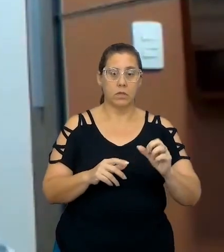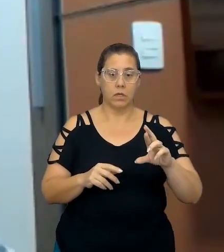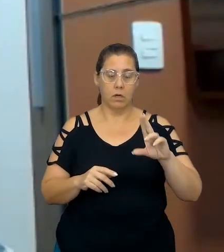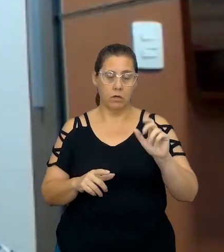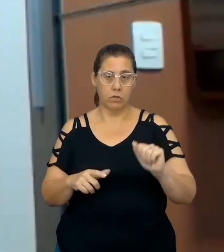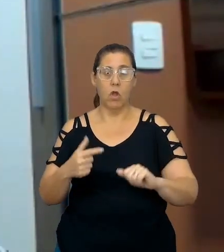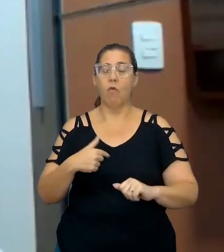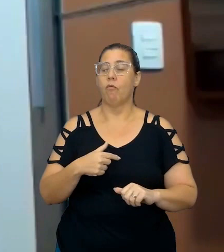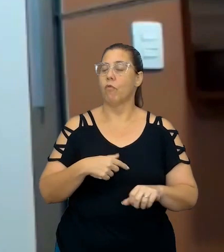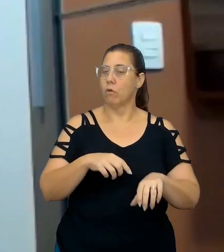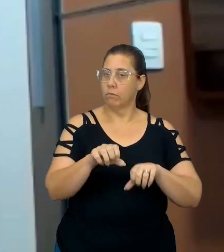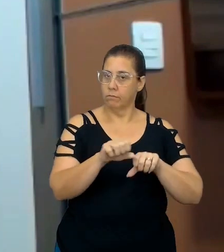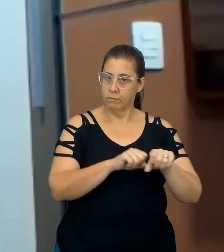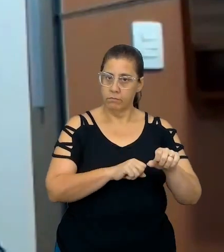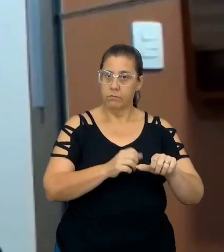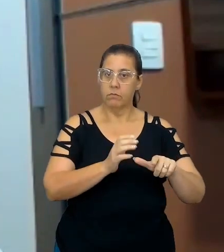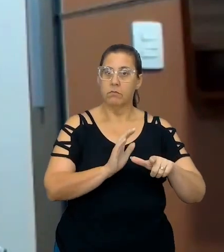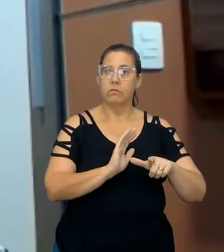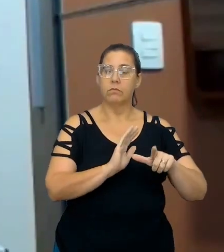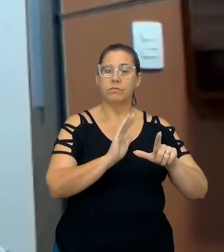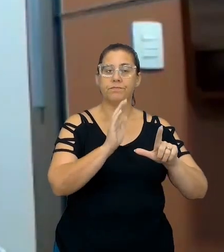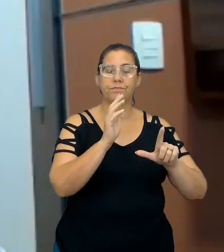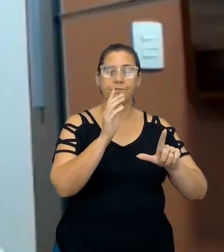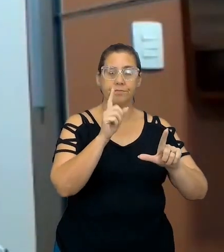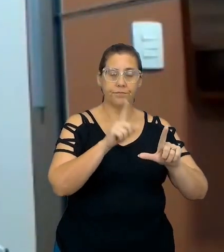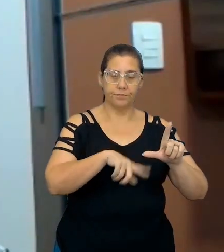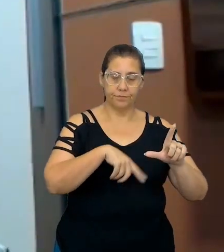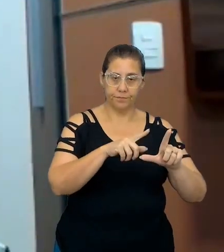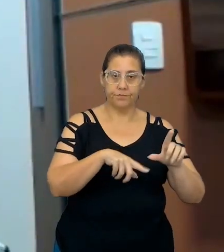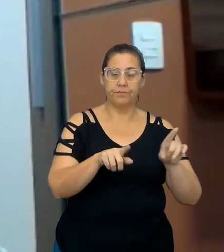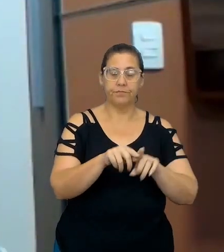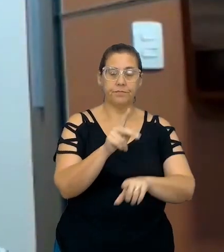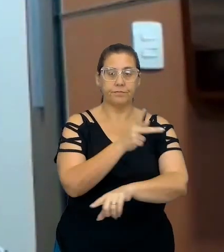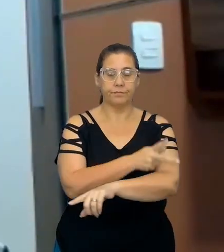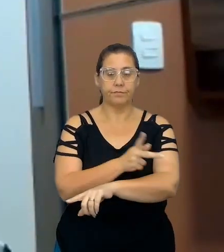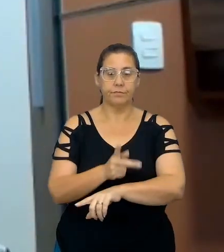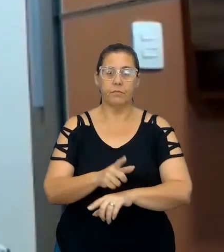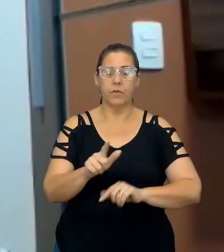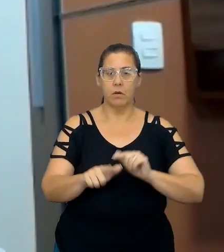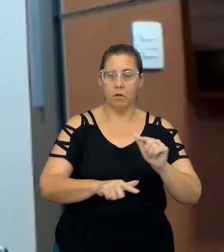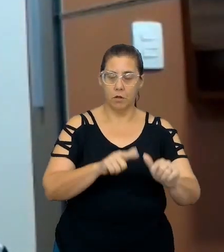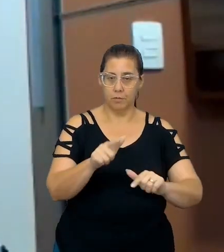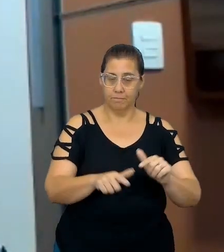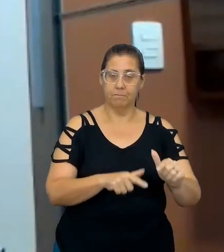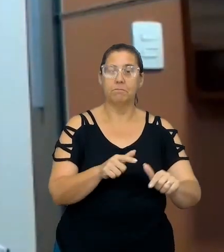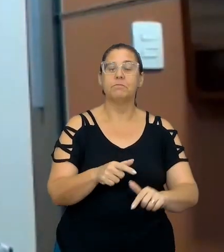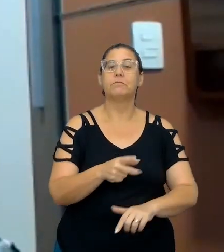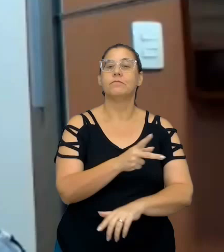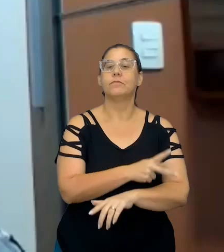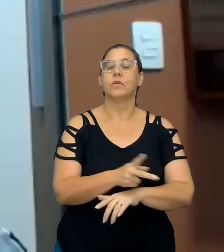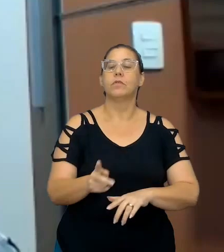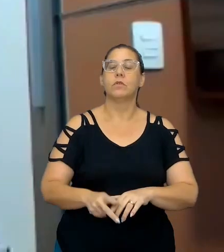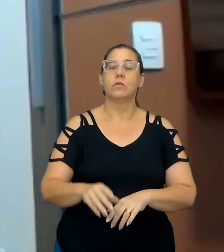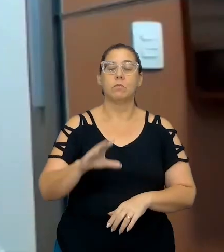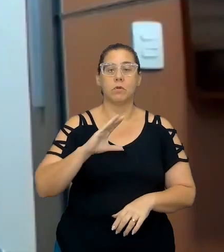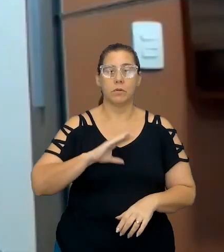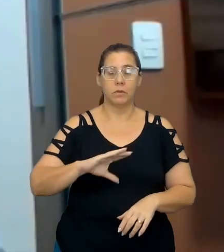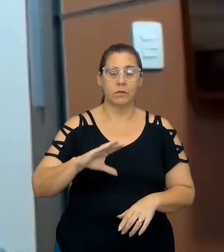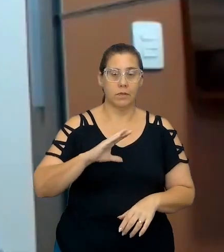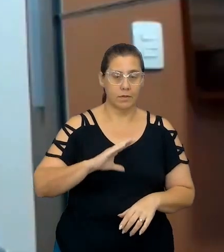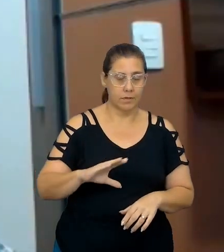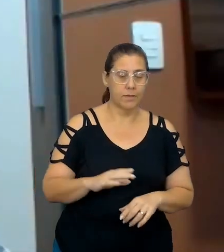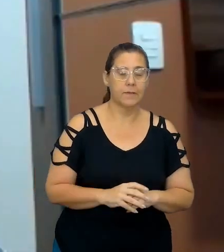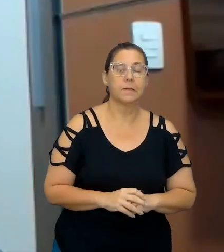e Pedagogia pela Unesp e trabalho como professor de língua portuguesa há 17 anos na rede estadual, ministrando